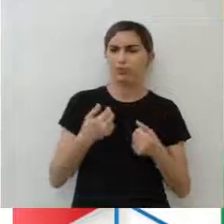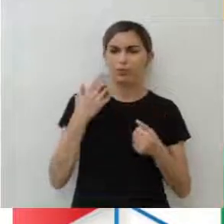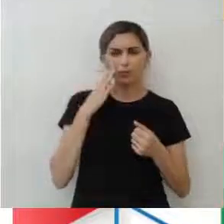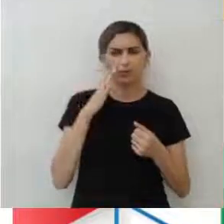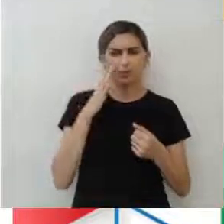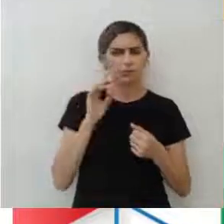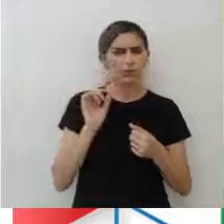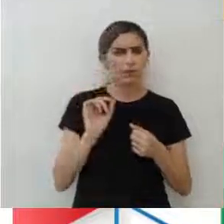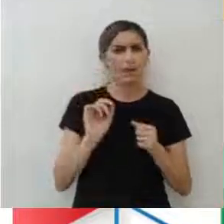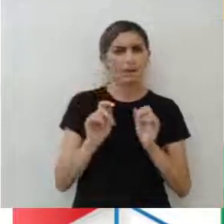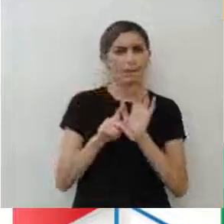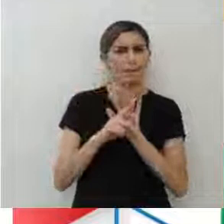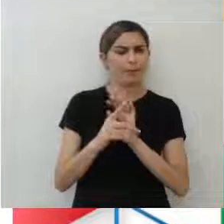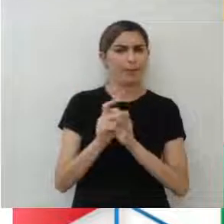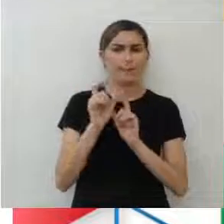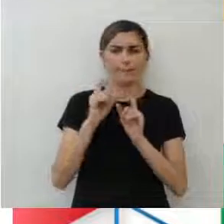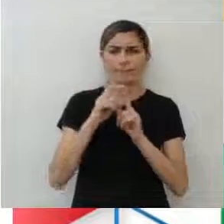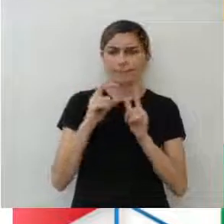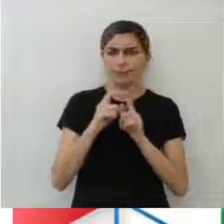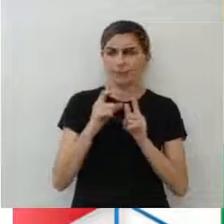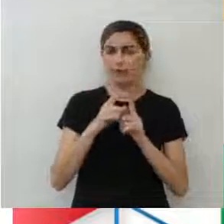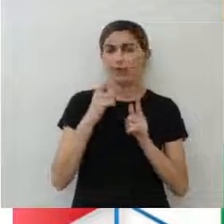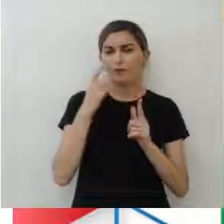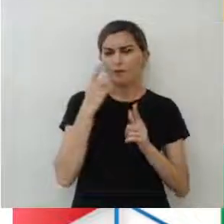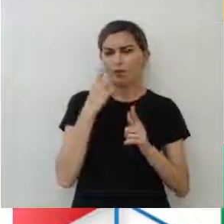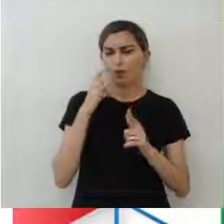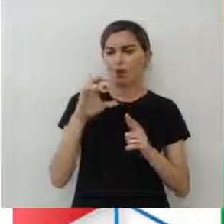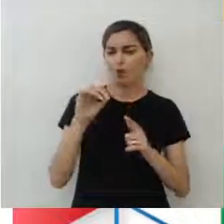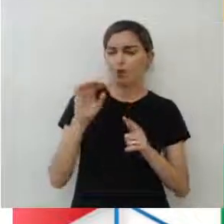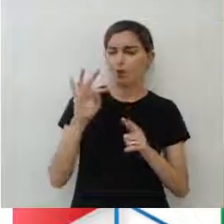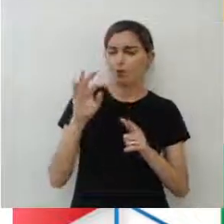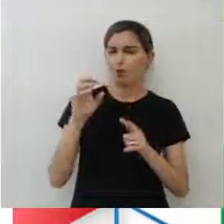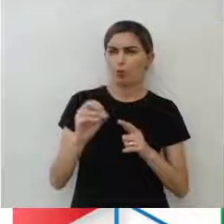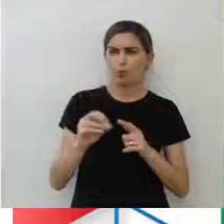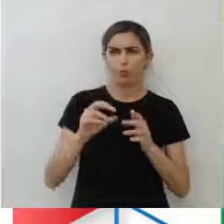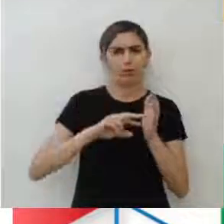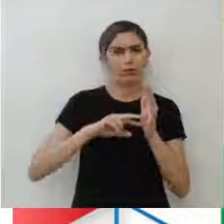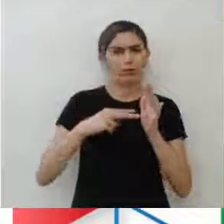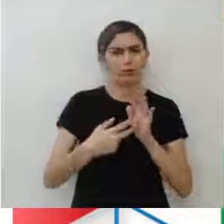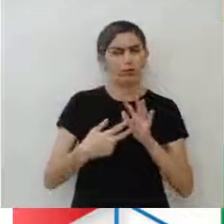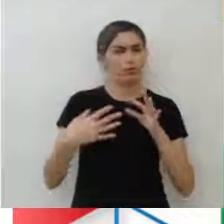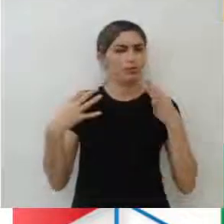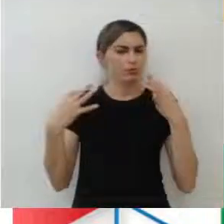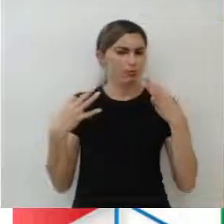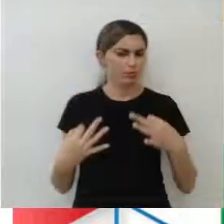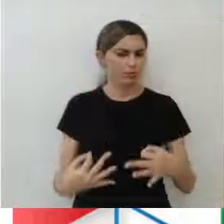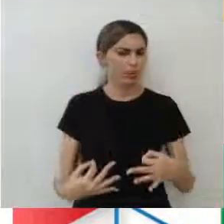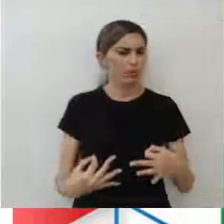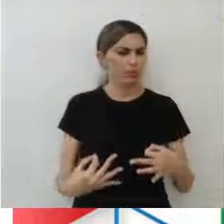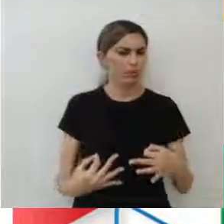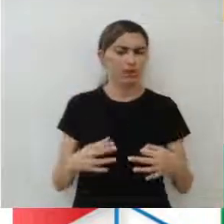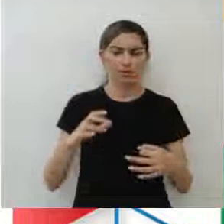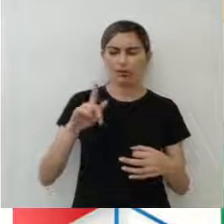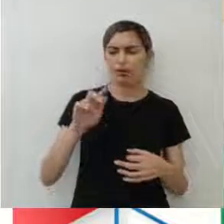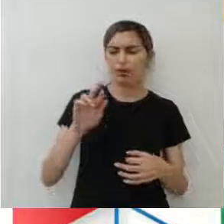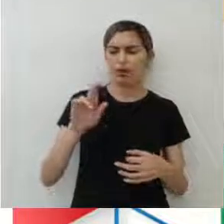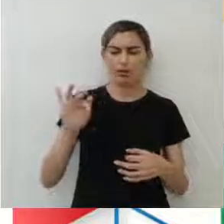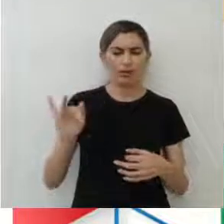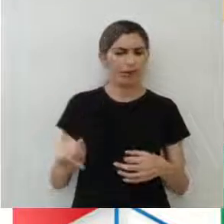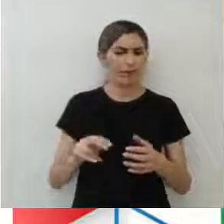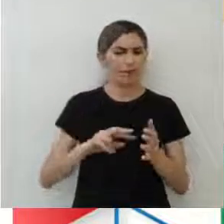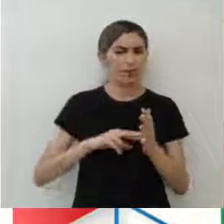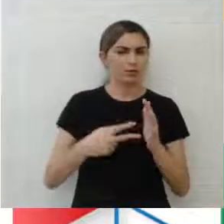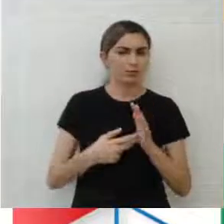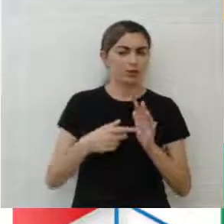aí pela própria palavra, gente. Olha só. Orto quer dizer correto, certo? Grafia quer